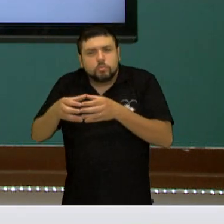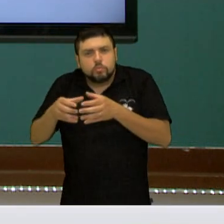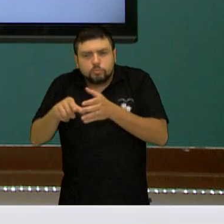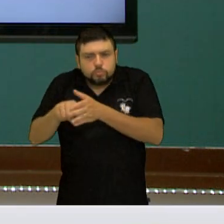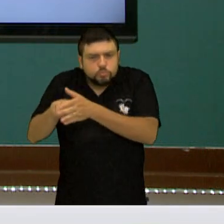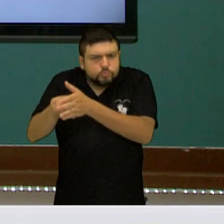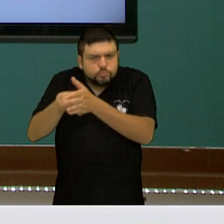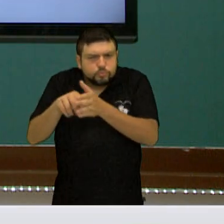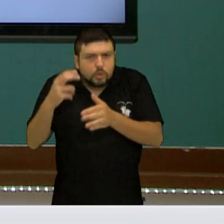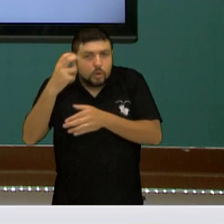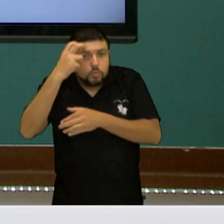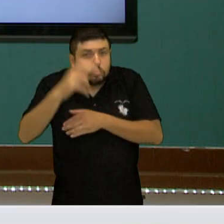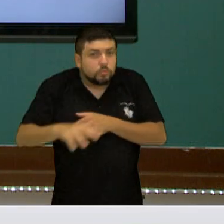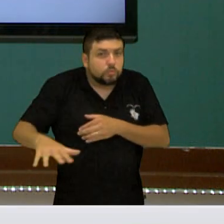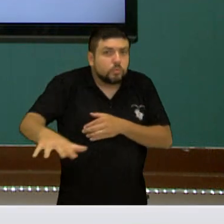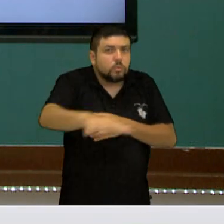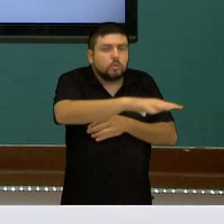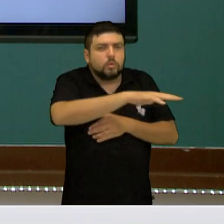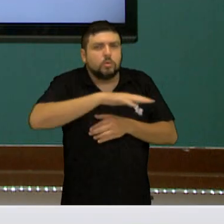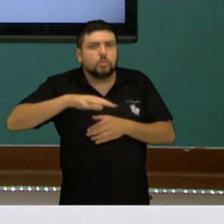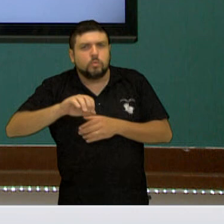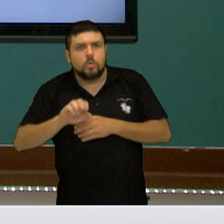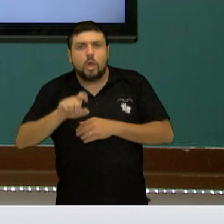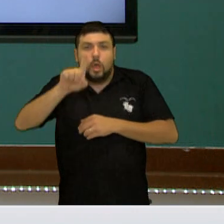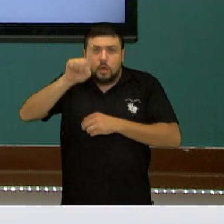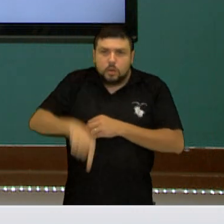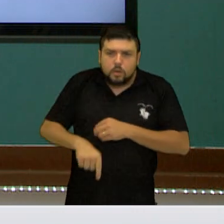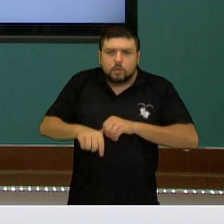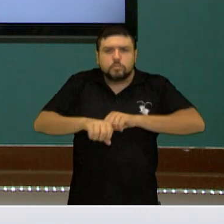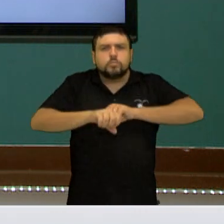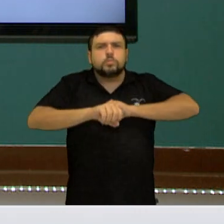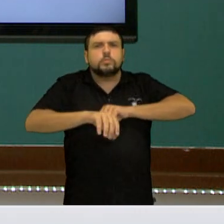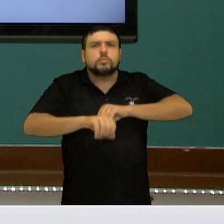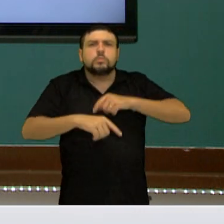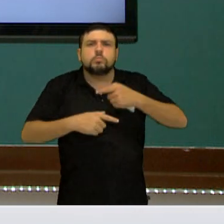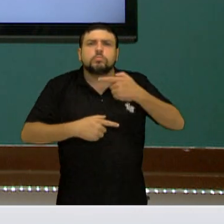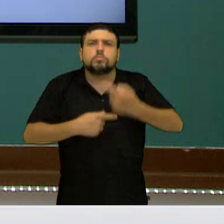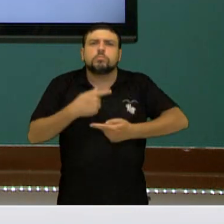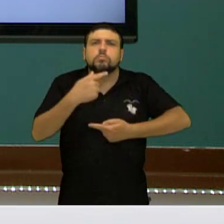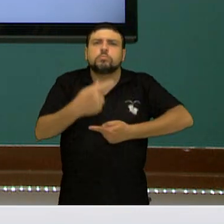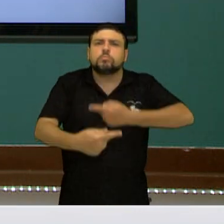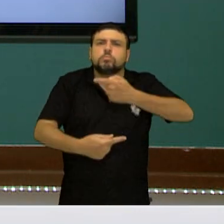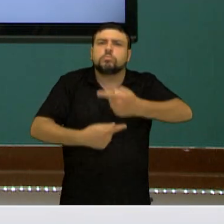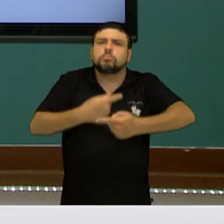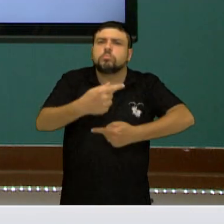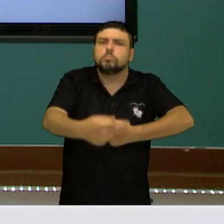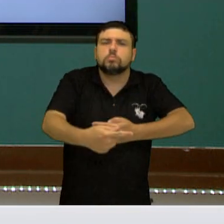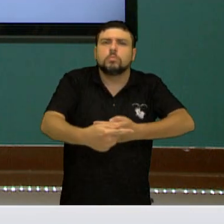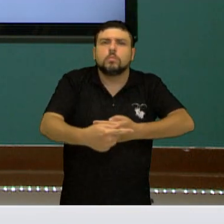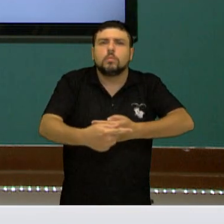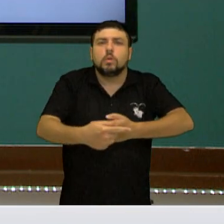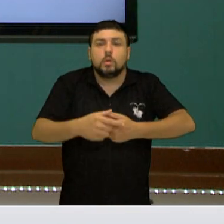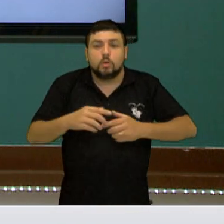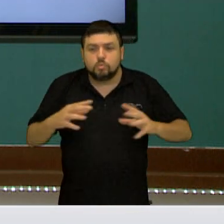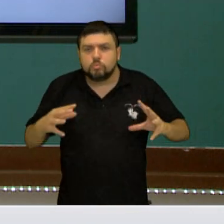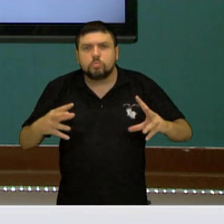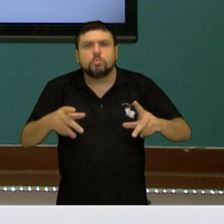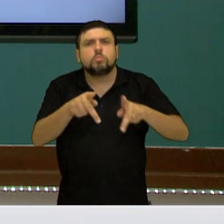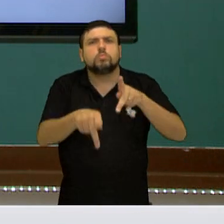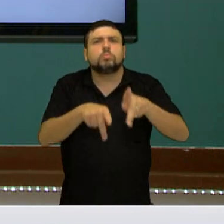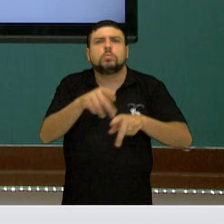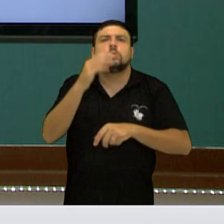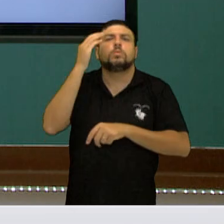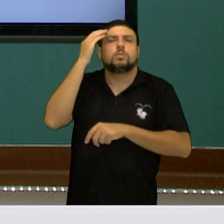deles, afirmaram que esses gestos são passados de geração em geração e são compreendidos por todos os zambianos,